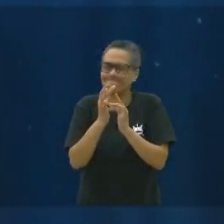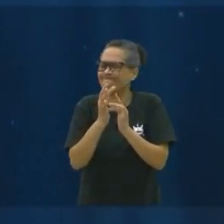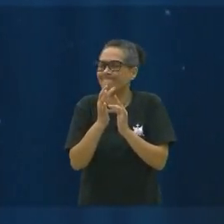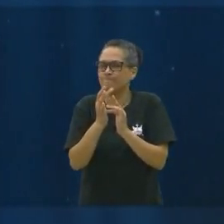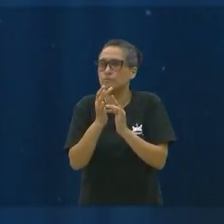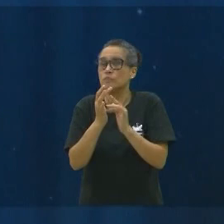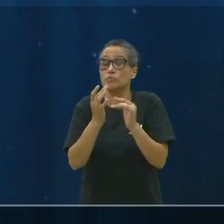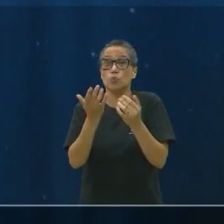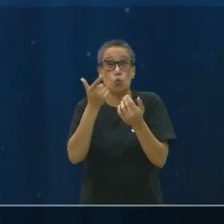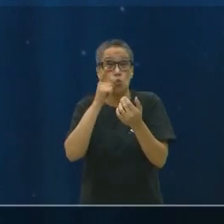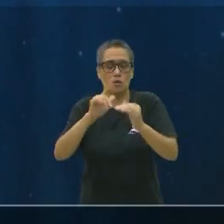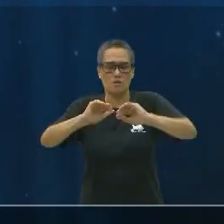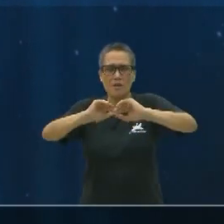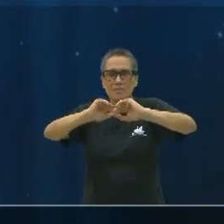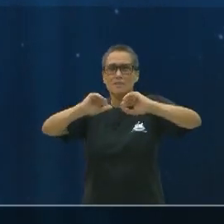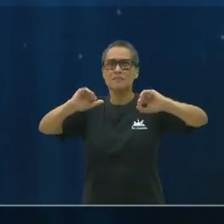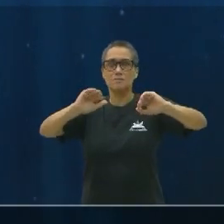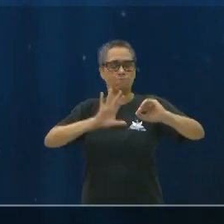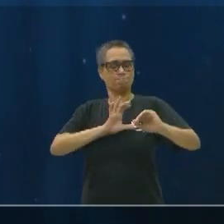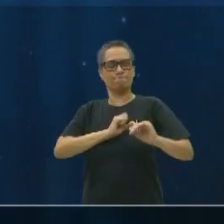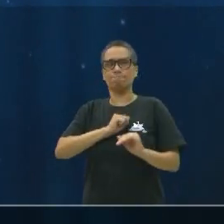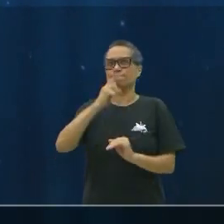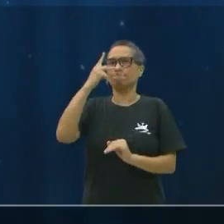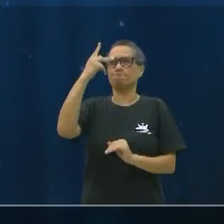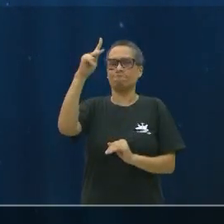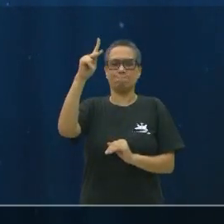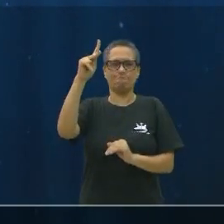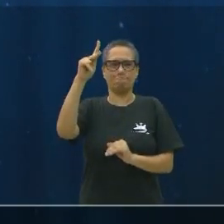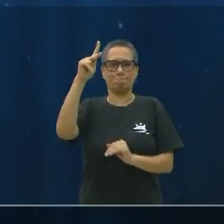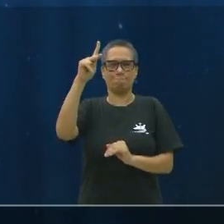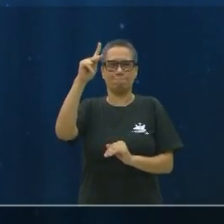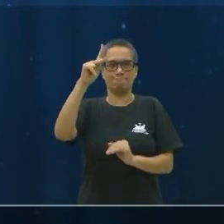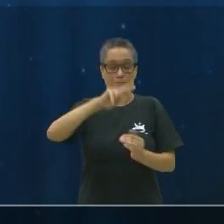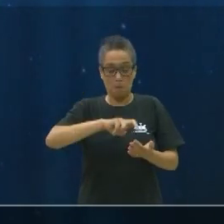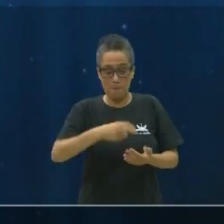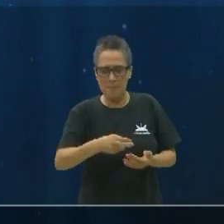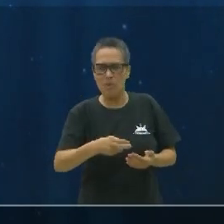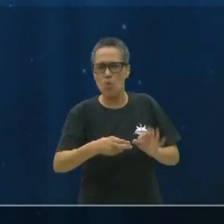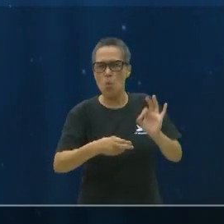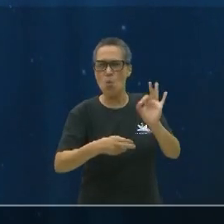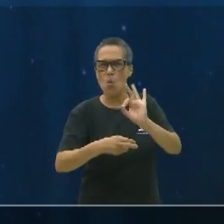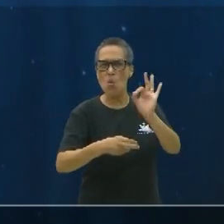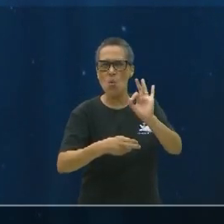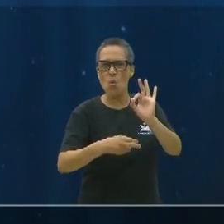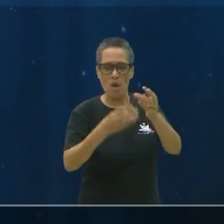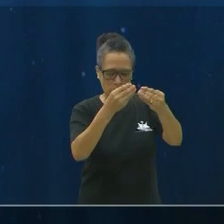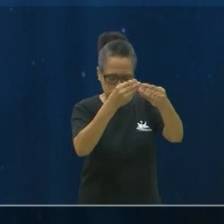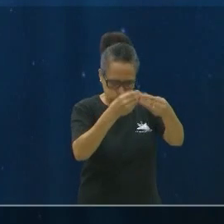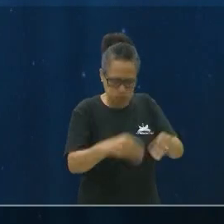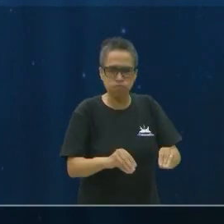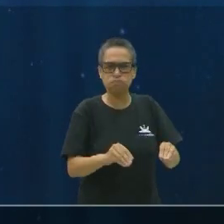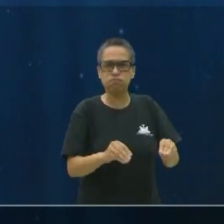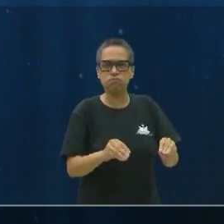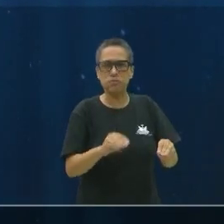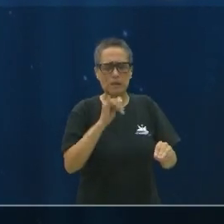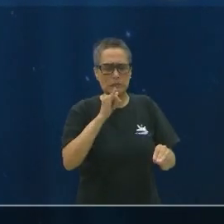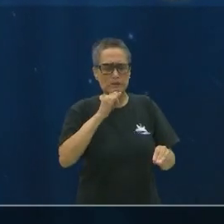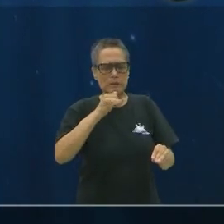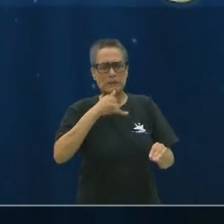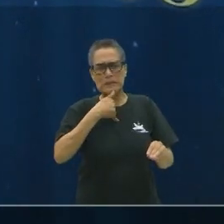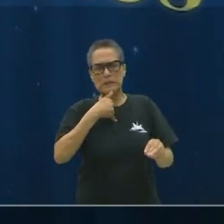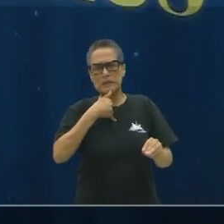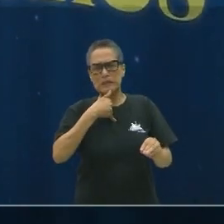podem me separar do teu amor, nem a morte, nem a falência, nem a